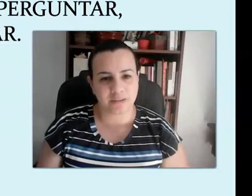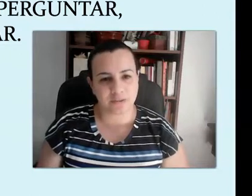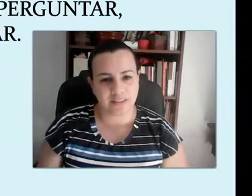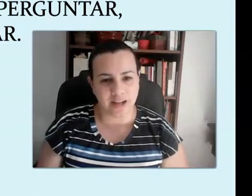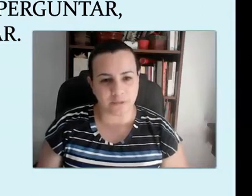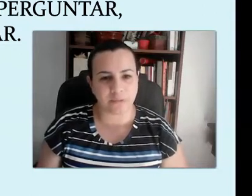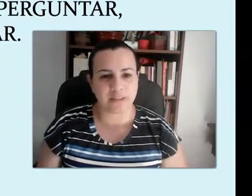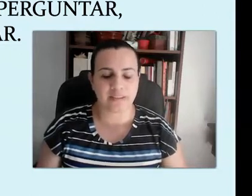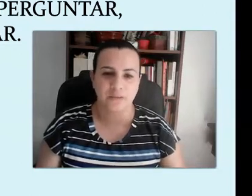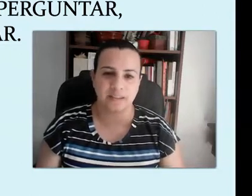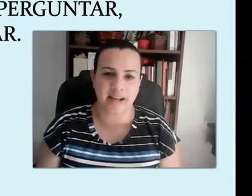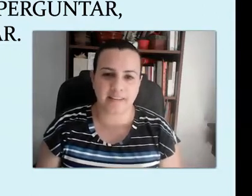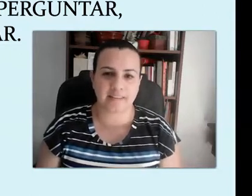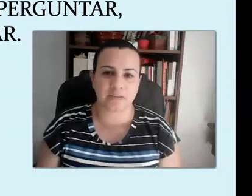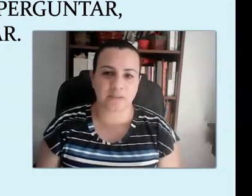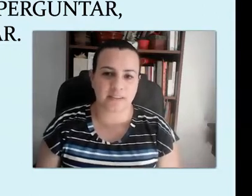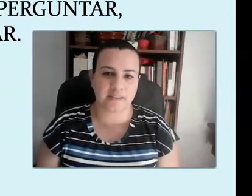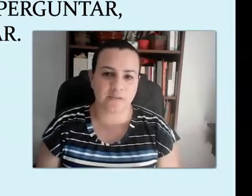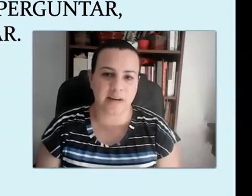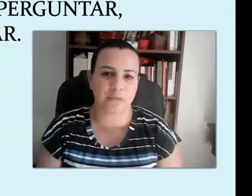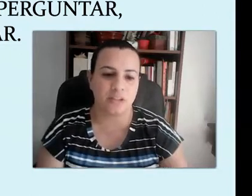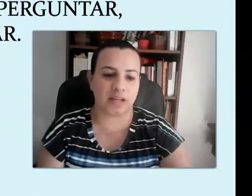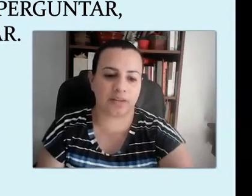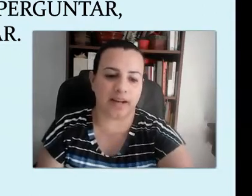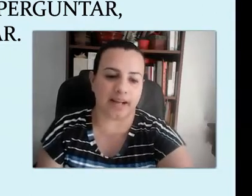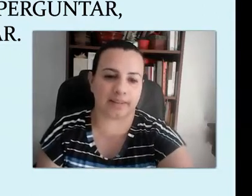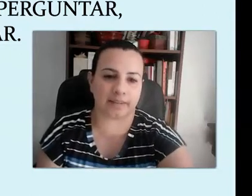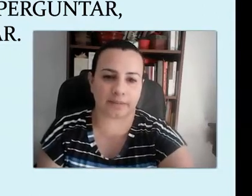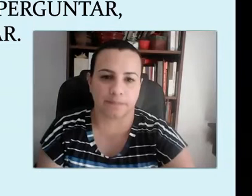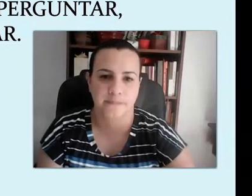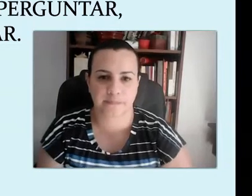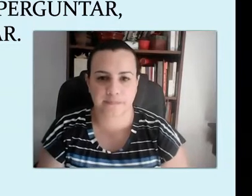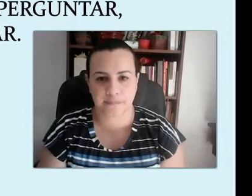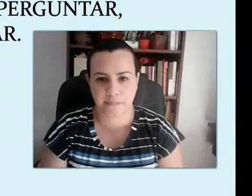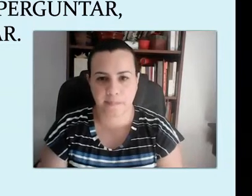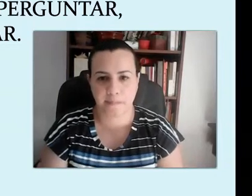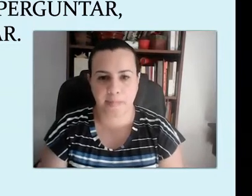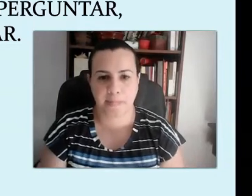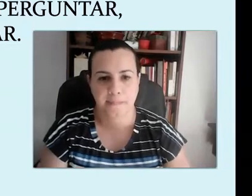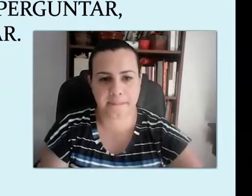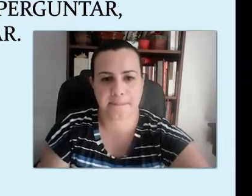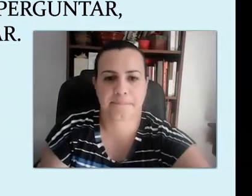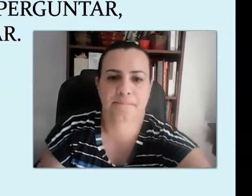a direção do sinal. Então, esses são os sinais, são os verbos direcionais.